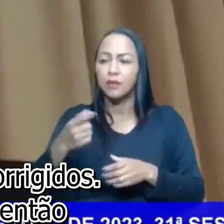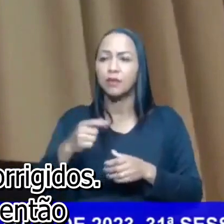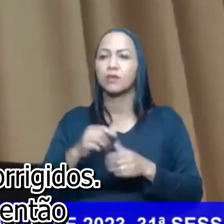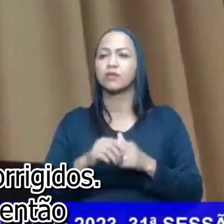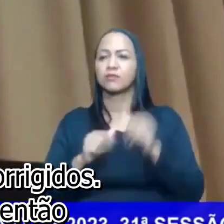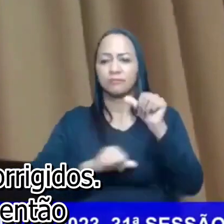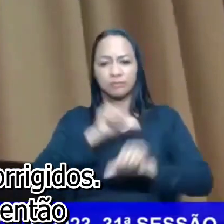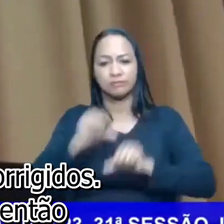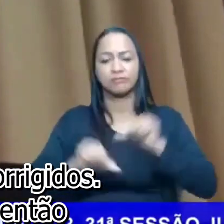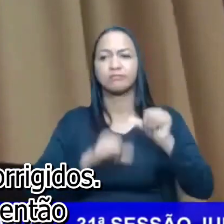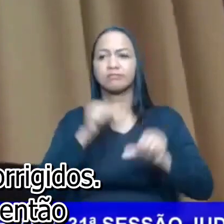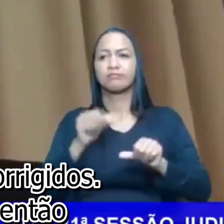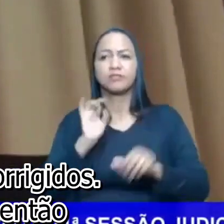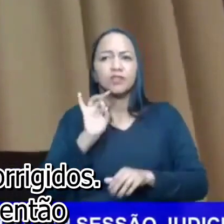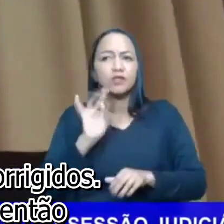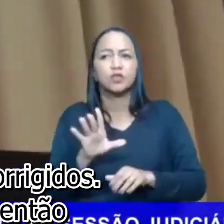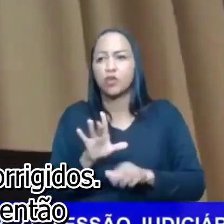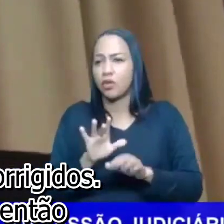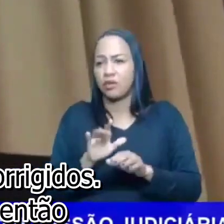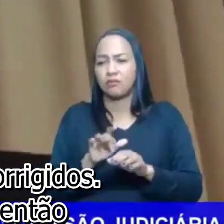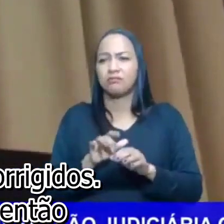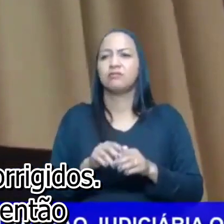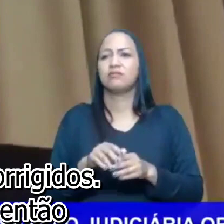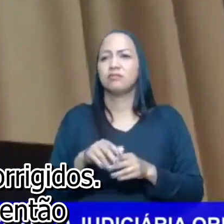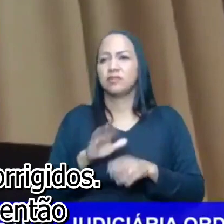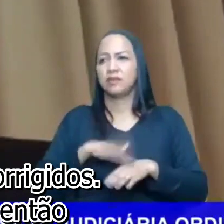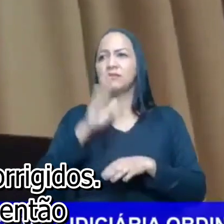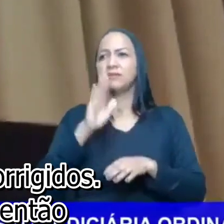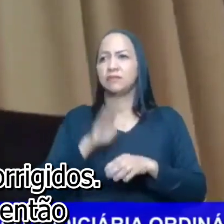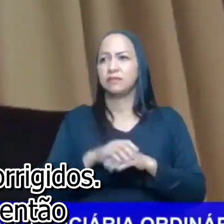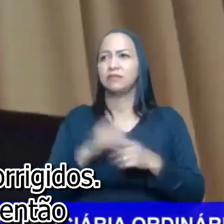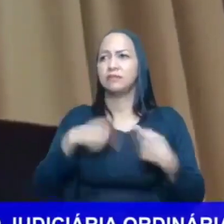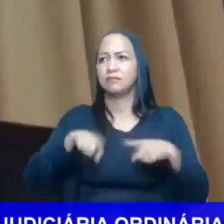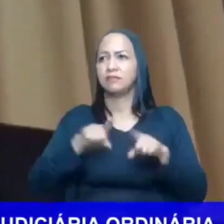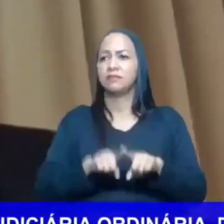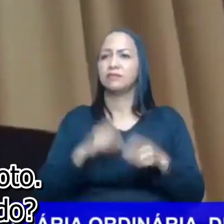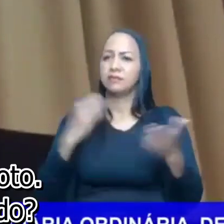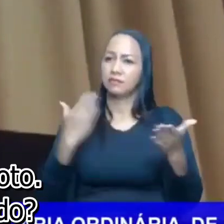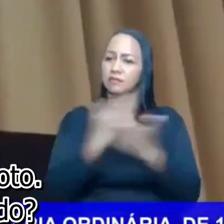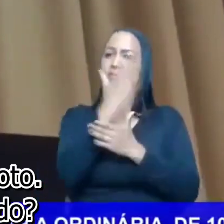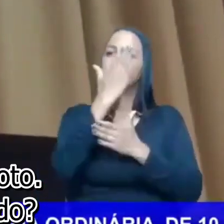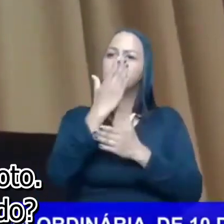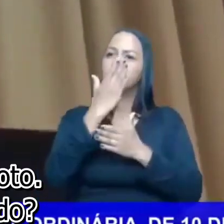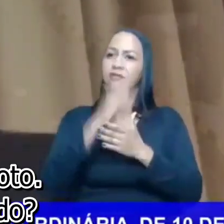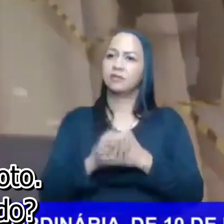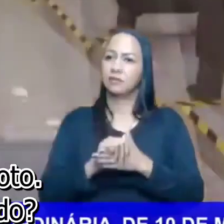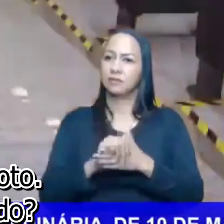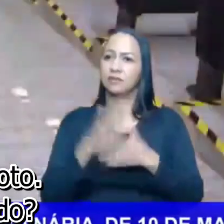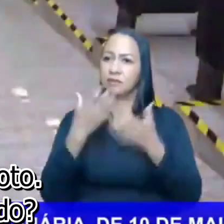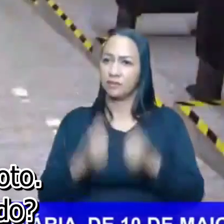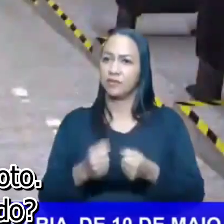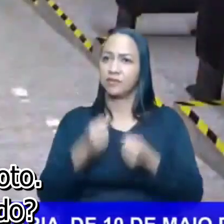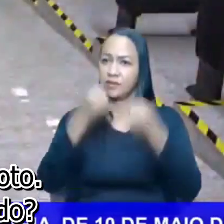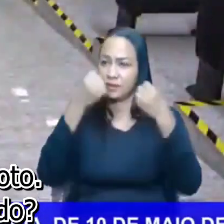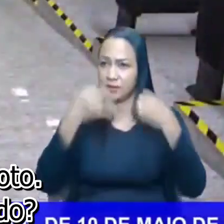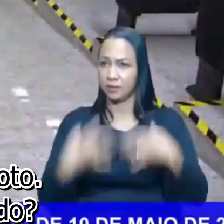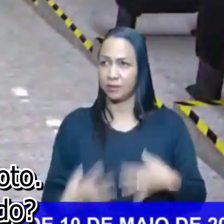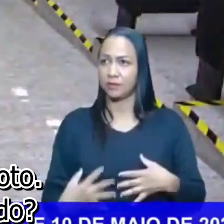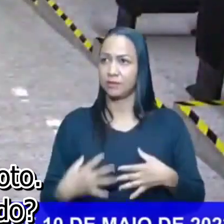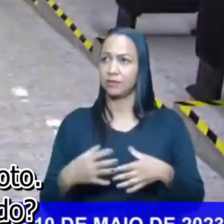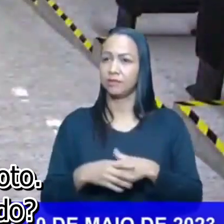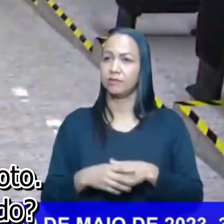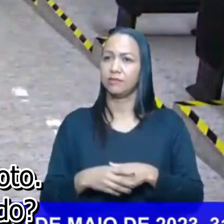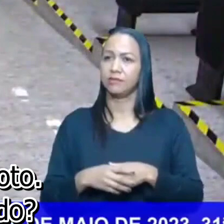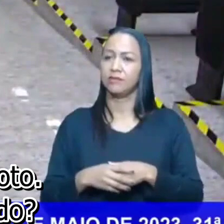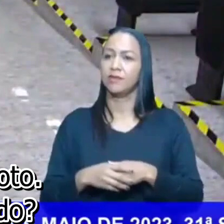corrigidos. Somente isso, mas no mais eu estou votando, então, pela aprovação com ressalva, é meu voto. Aprovação com ressalva, todos